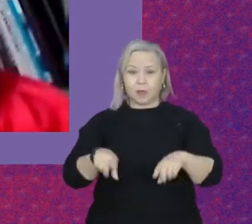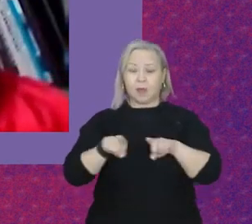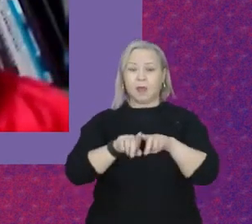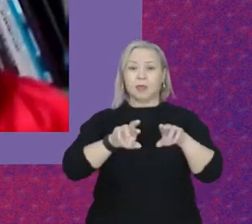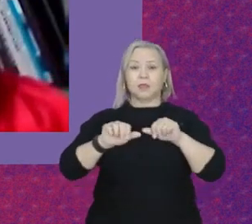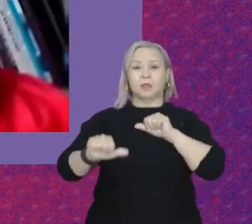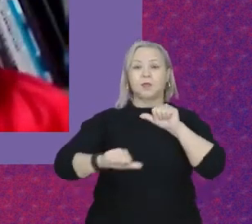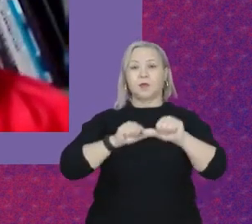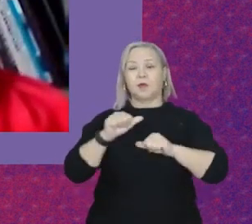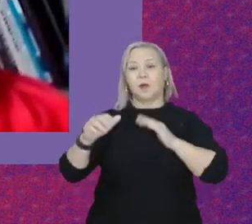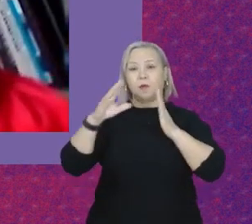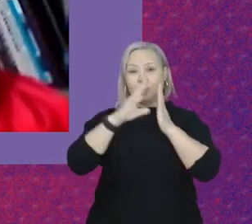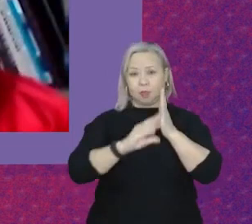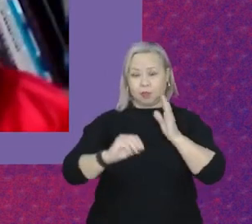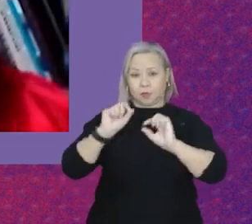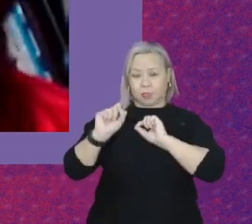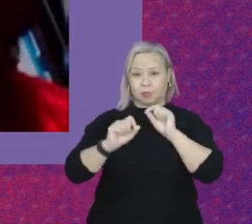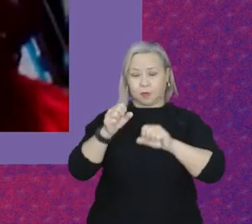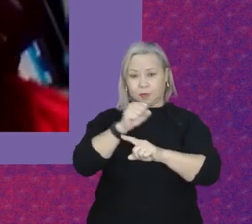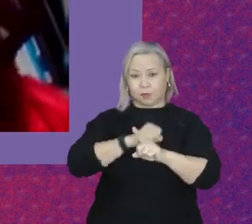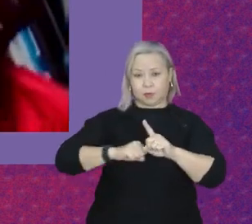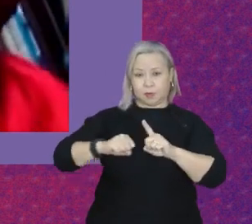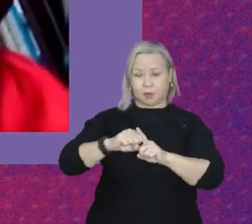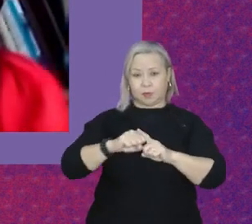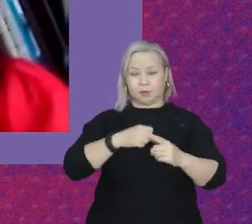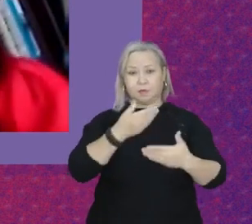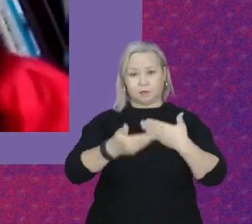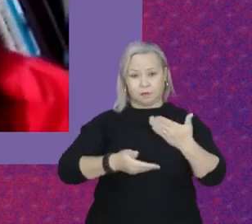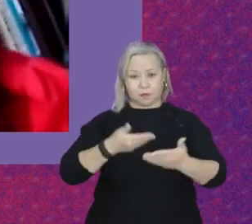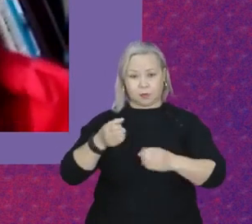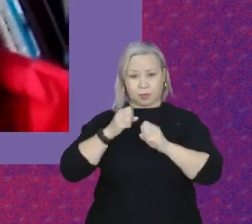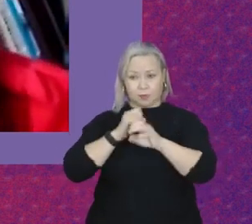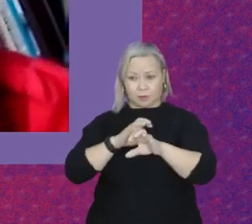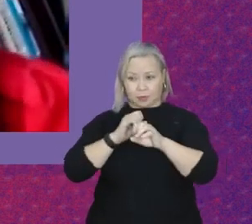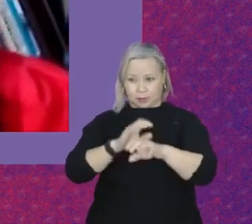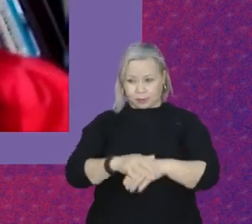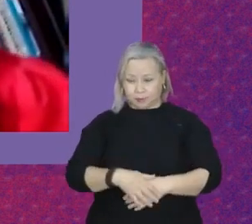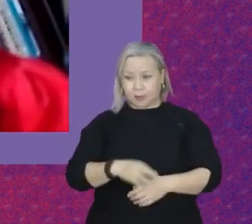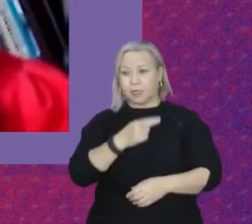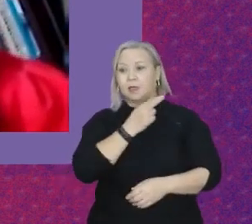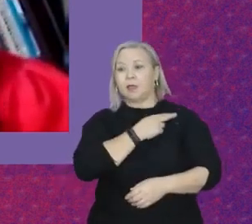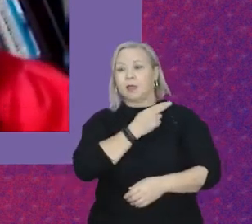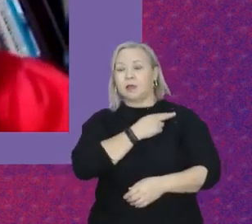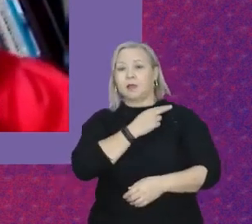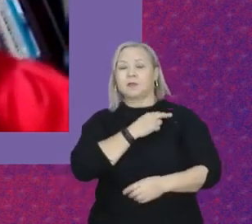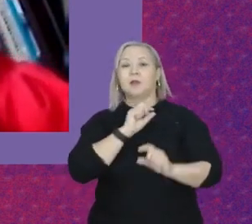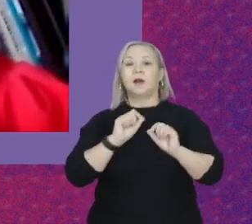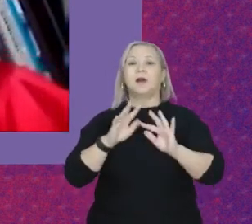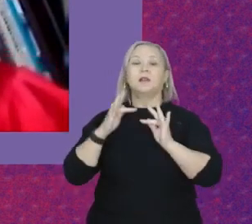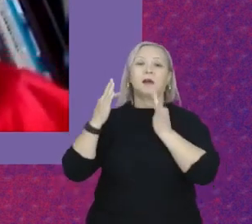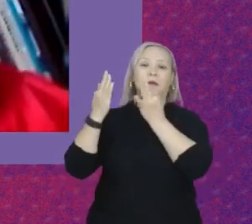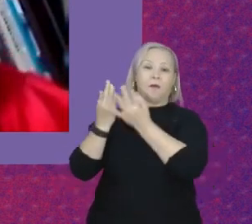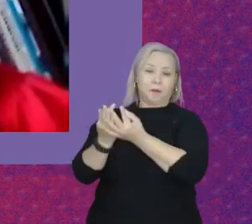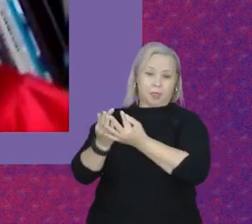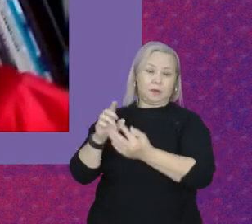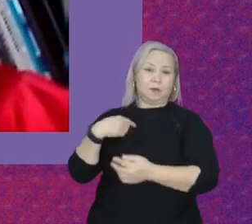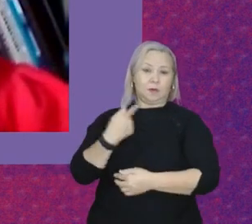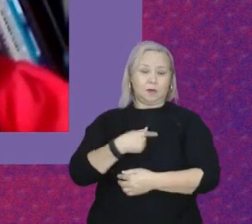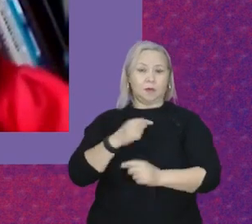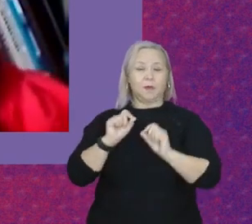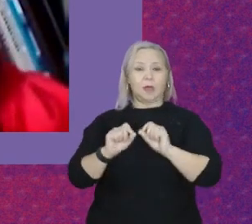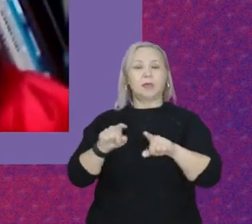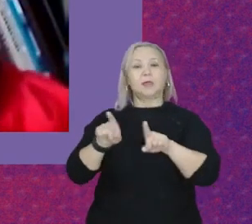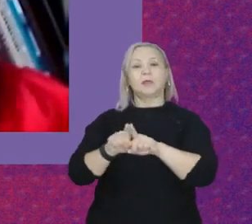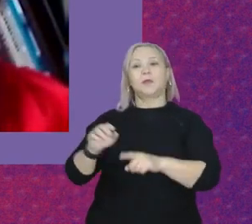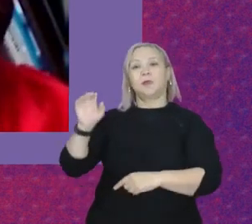mudança de paradigma sobre a socialização da educação, passando da responsabilidade apenas da família, mas também para o Estado,